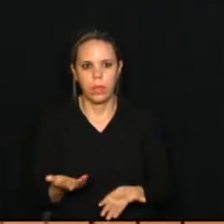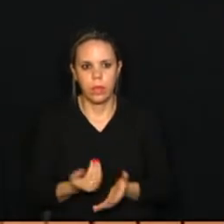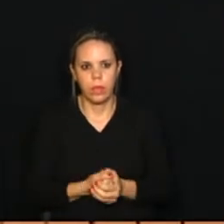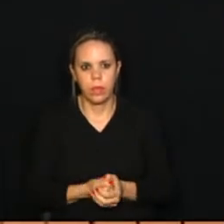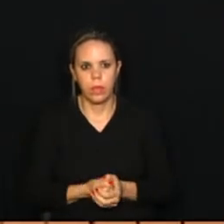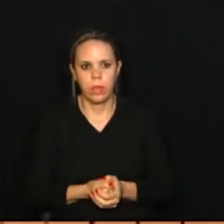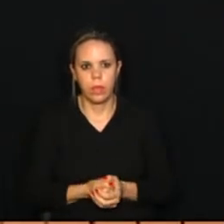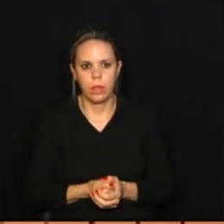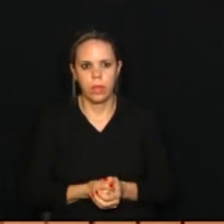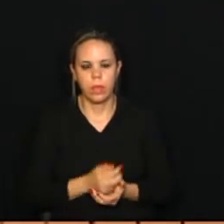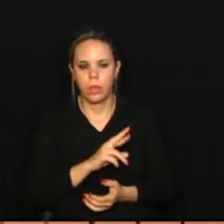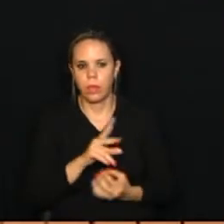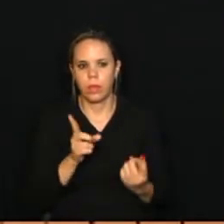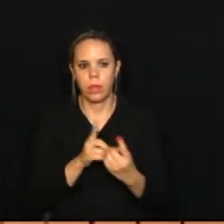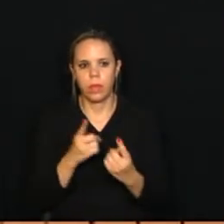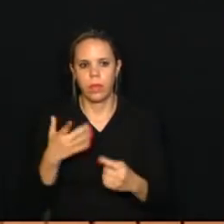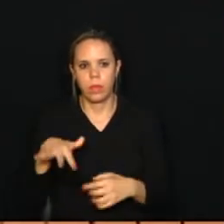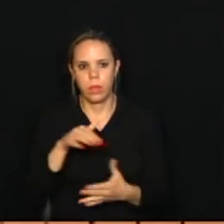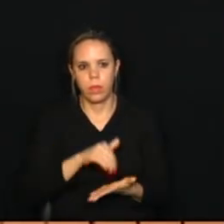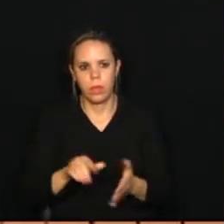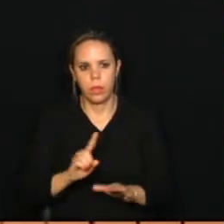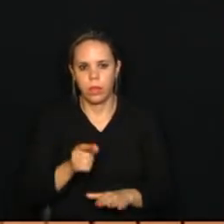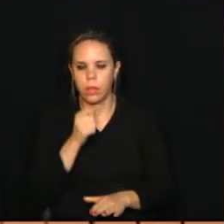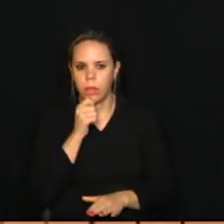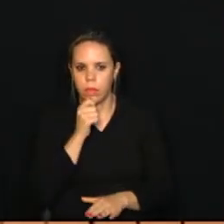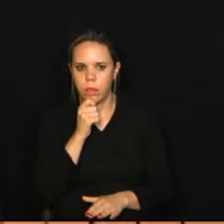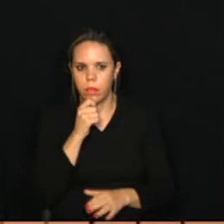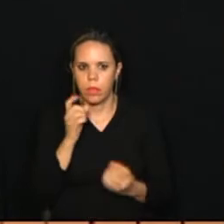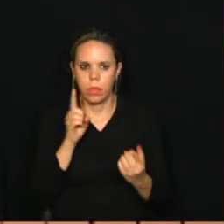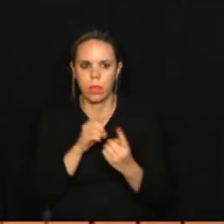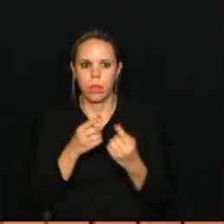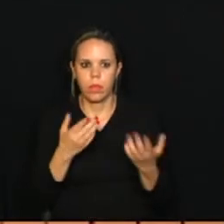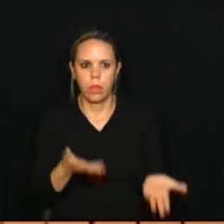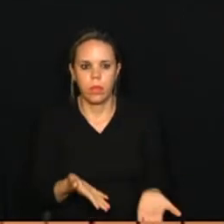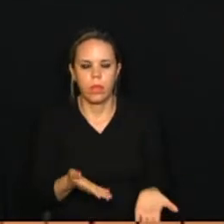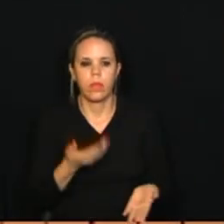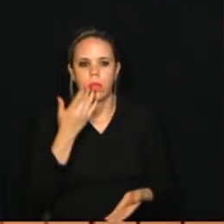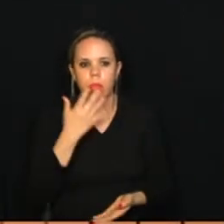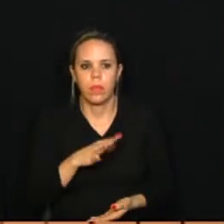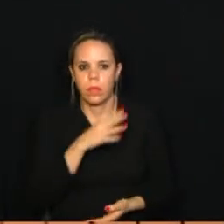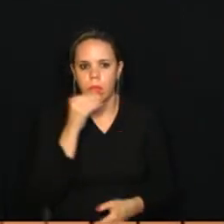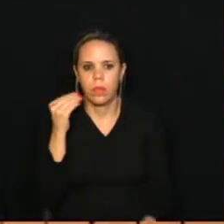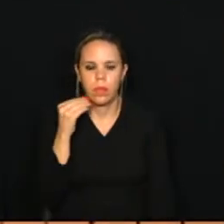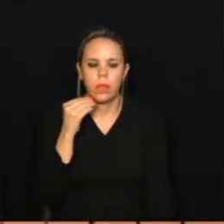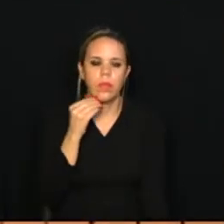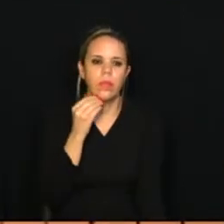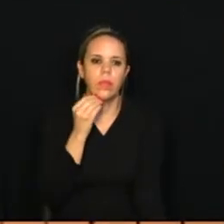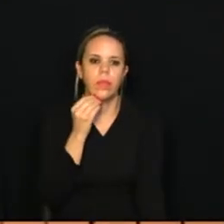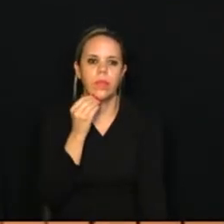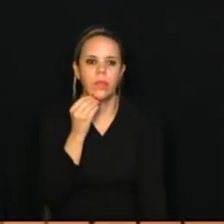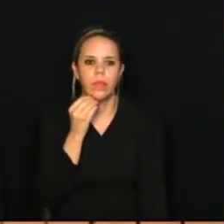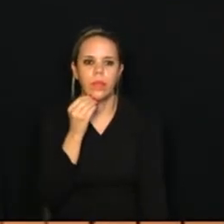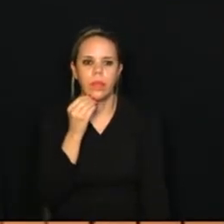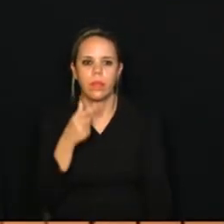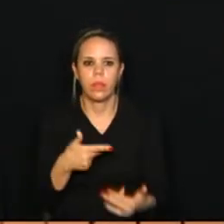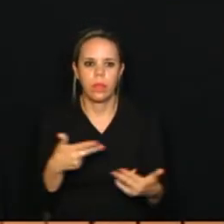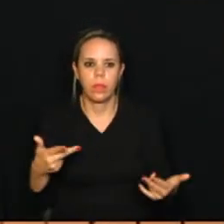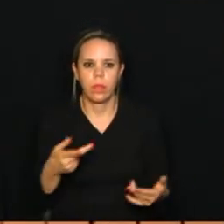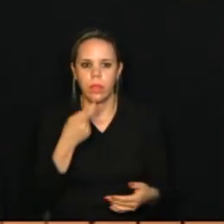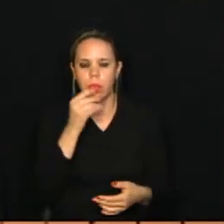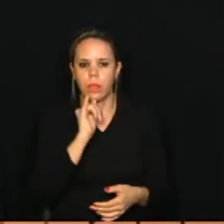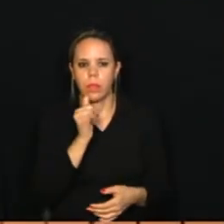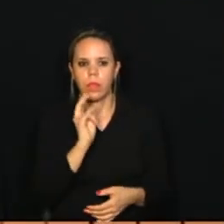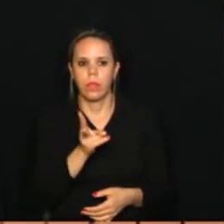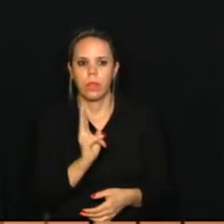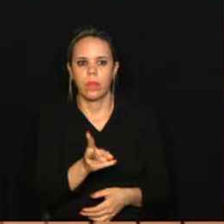não serão atendidas outras pastas enquanto não se atender, né, crianças e adolescentes. Foi uma coisa que eu falei muito para